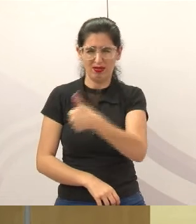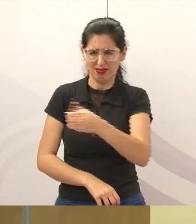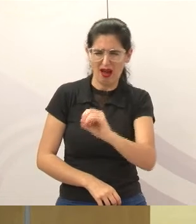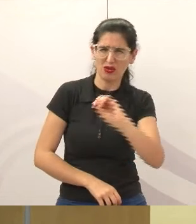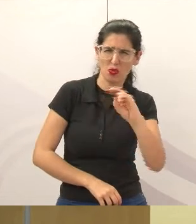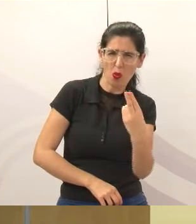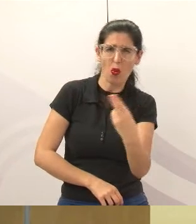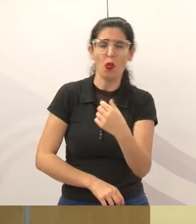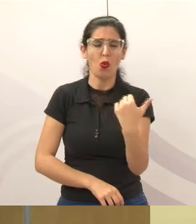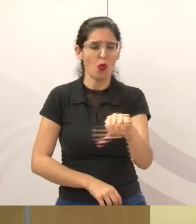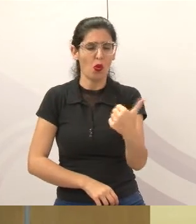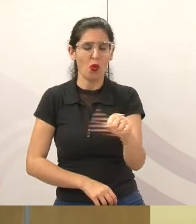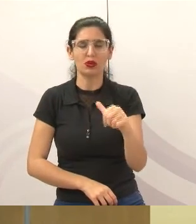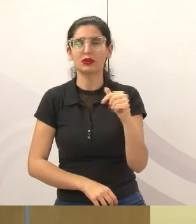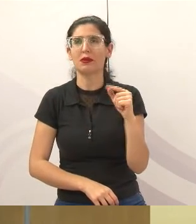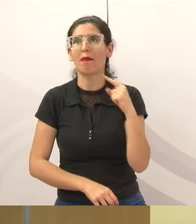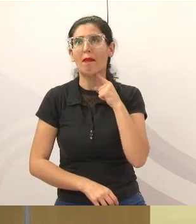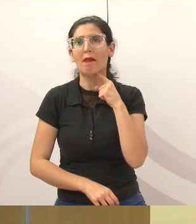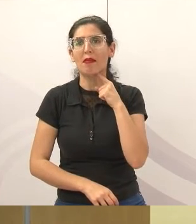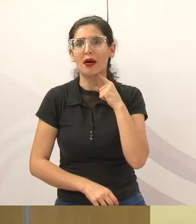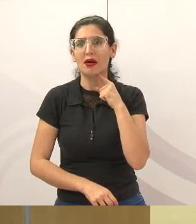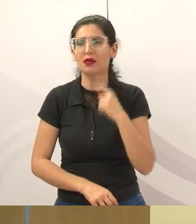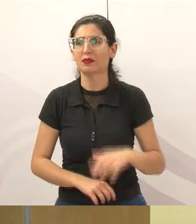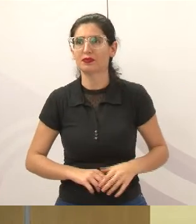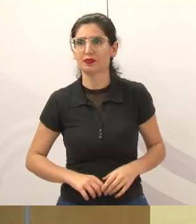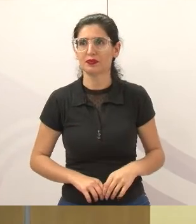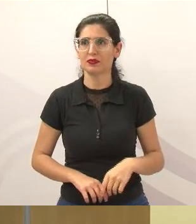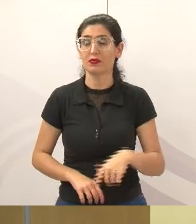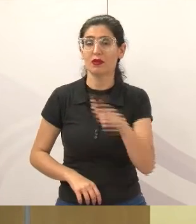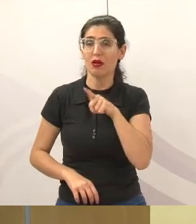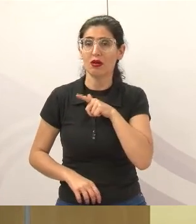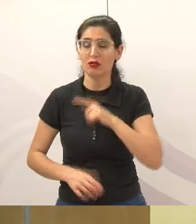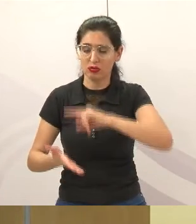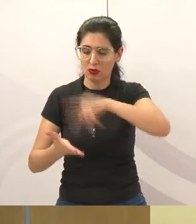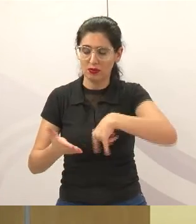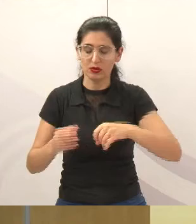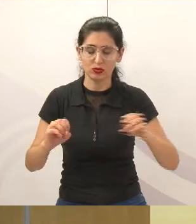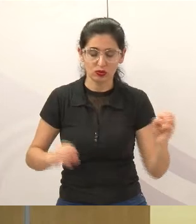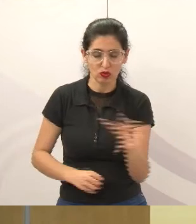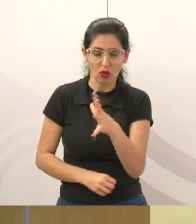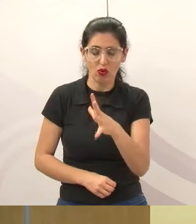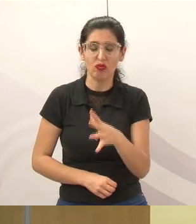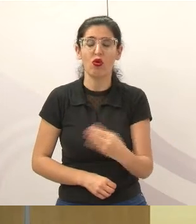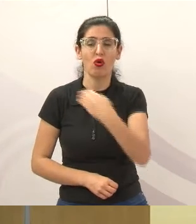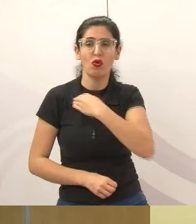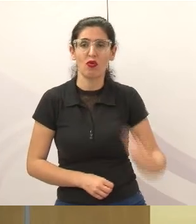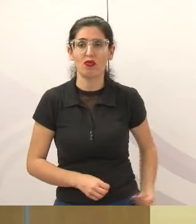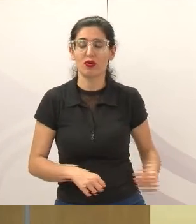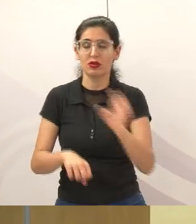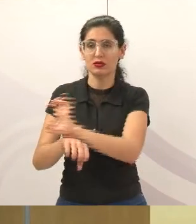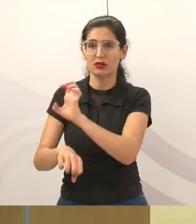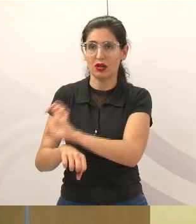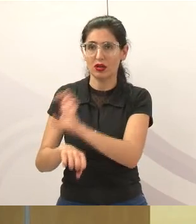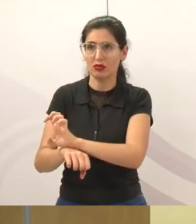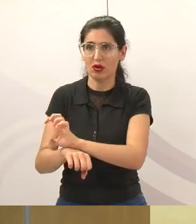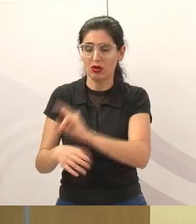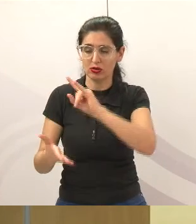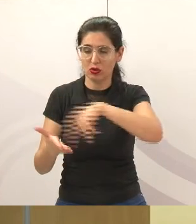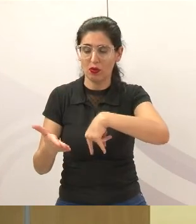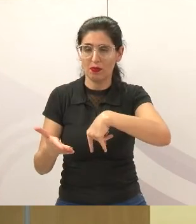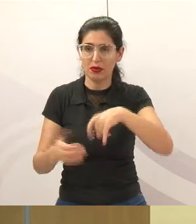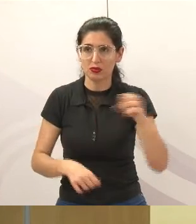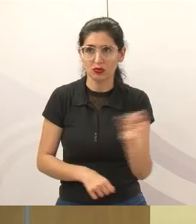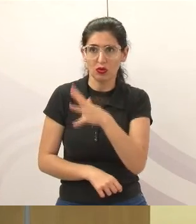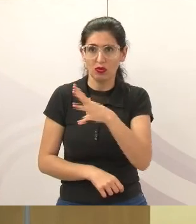de maio, nós teremos aqui um novo documento emitido pelo governo estadual, do qual a gente pode, inclusive,